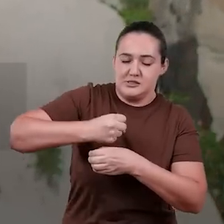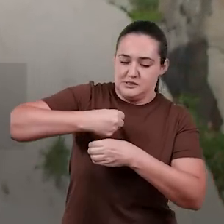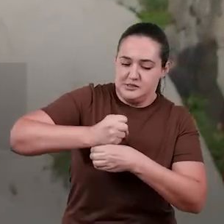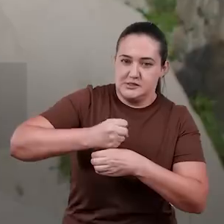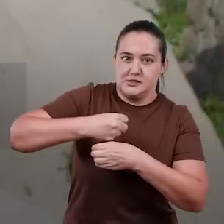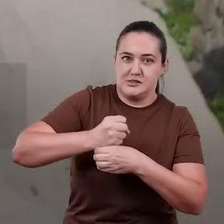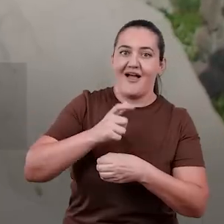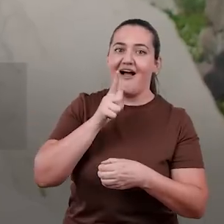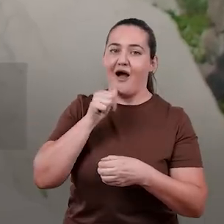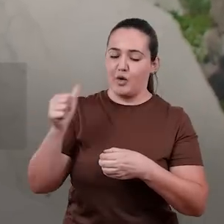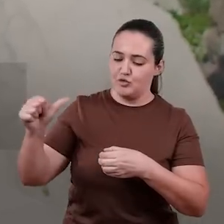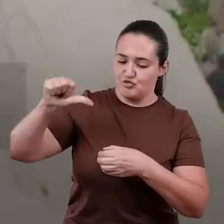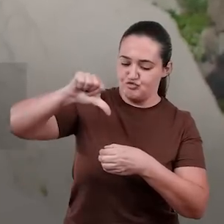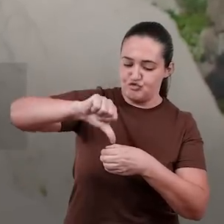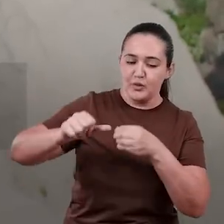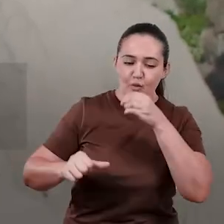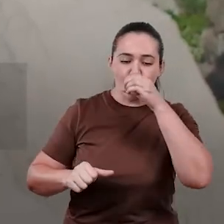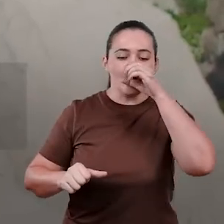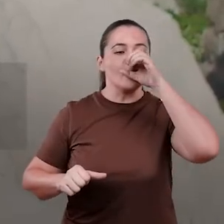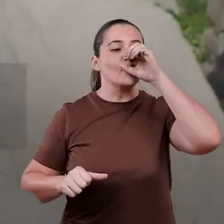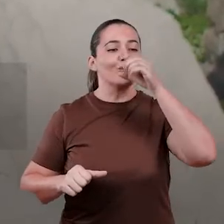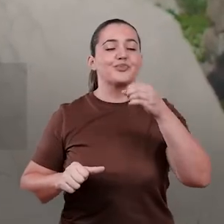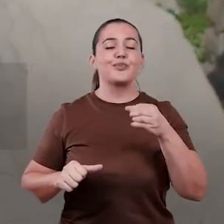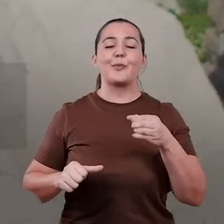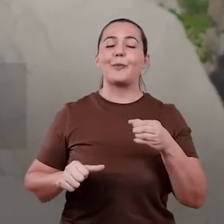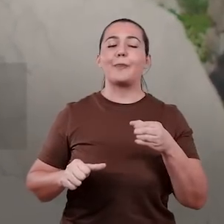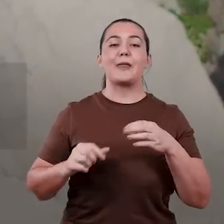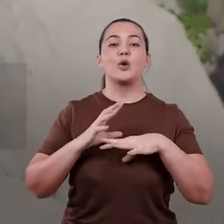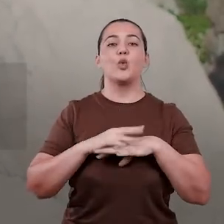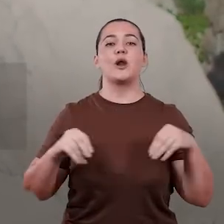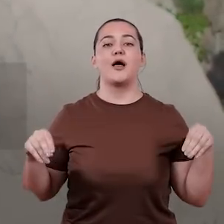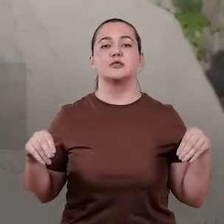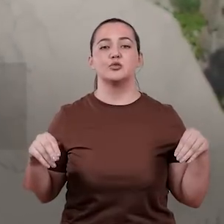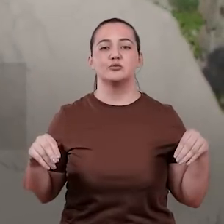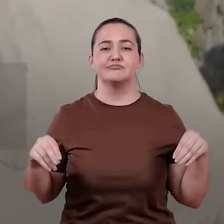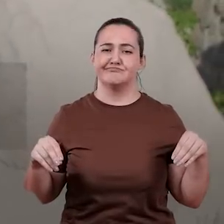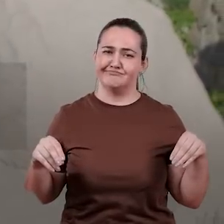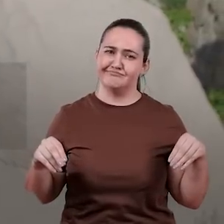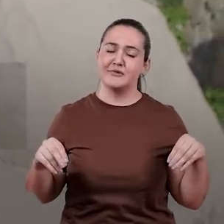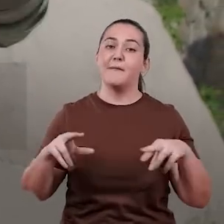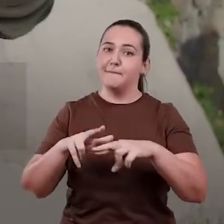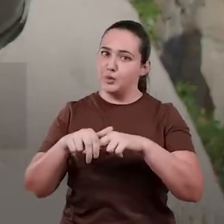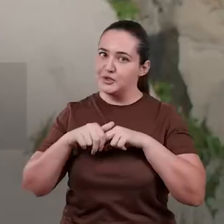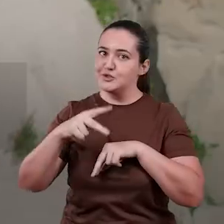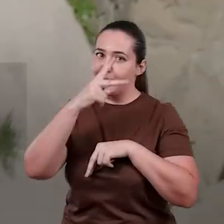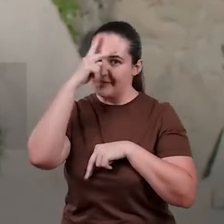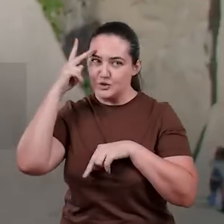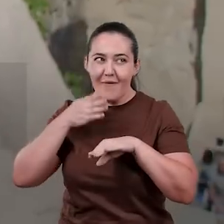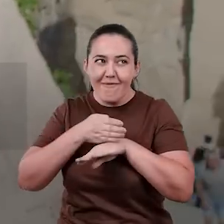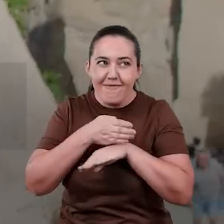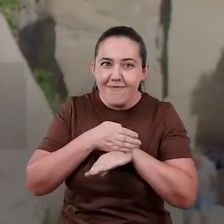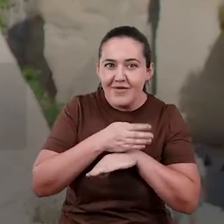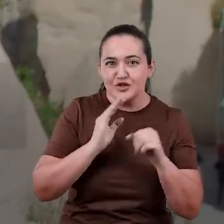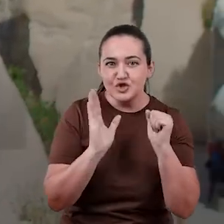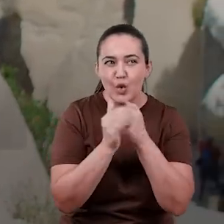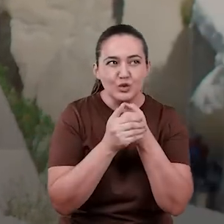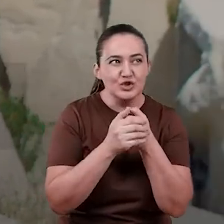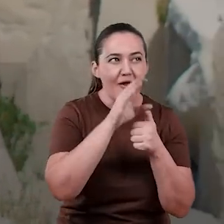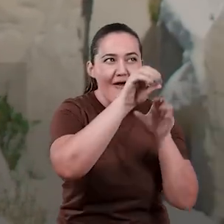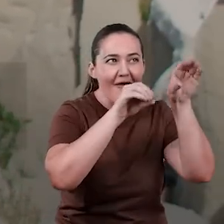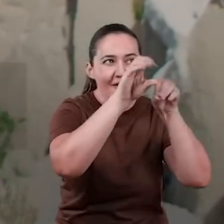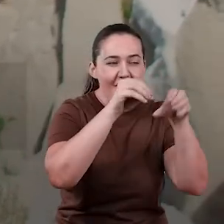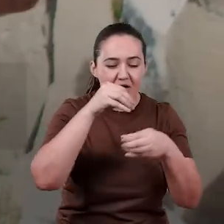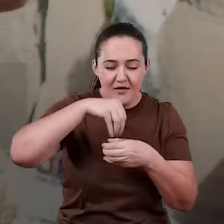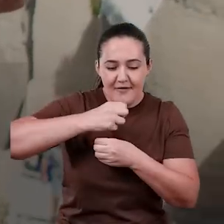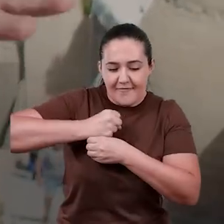você seria curado de qualquer moléstia. Então, muitas pessoas acabavam vindo de maneira clandestina aqui, arrancando os olhos e vendendo aquilo